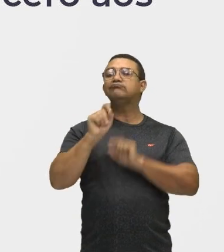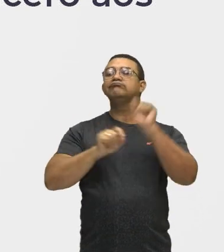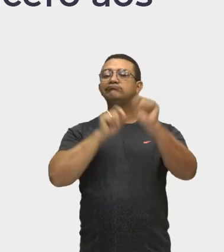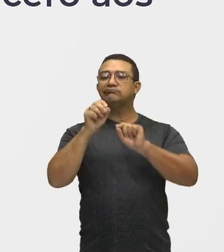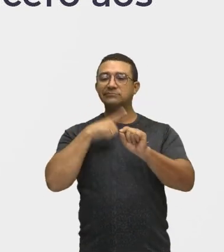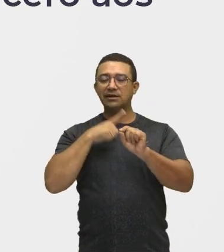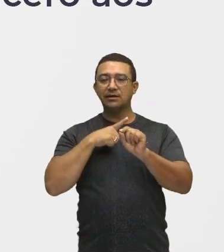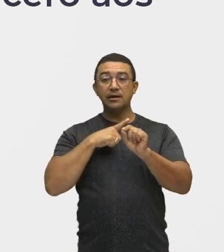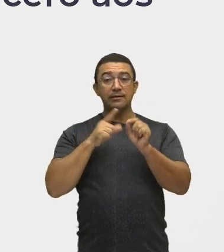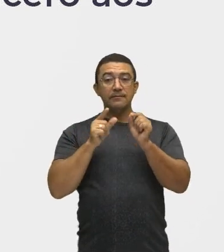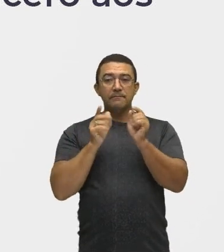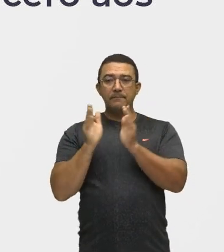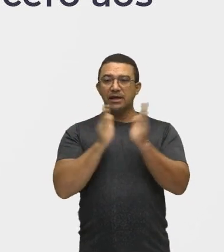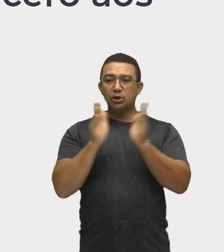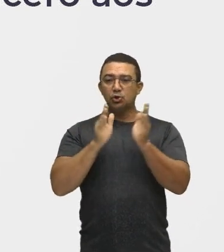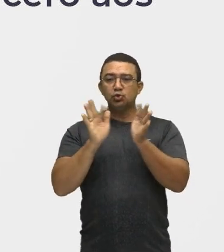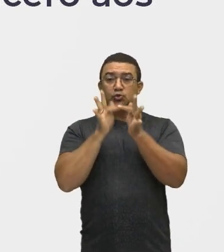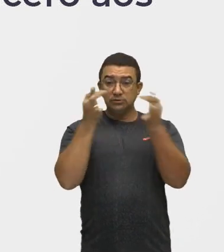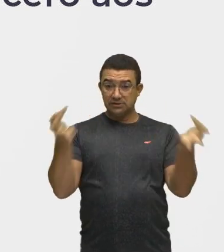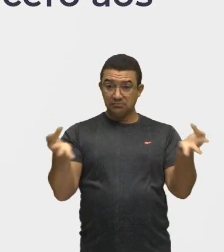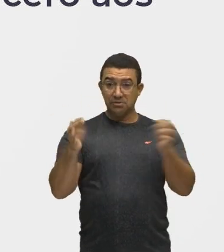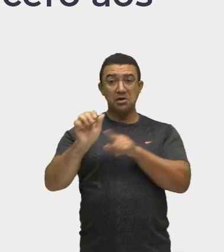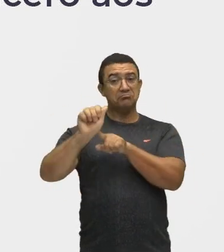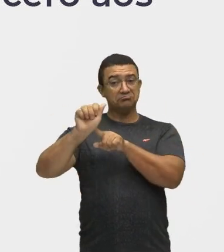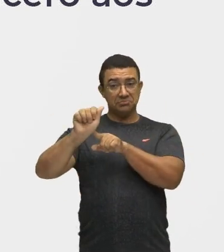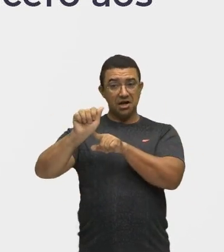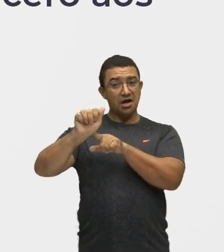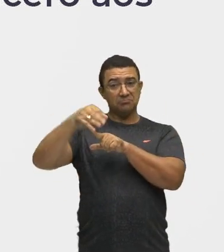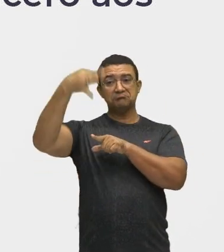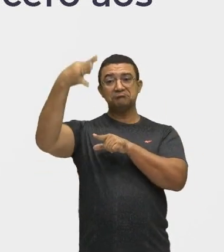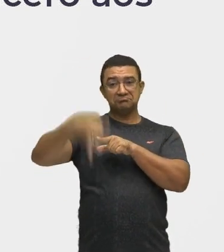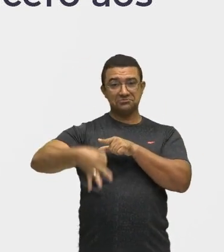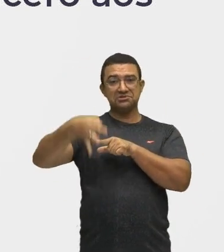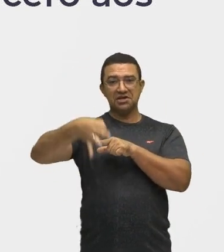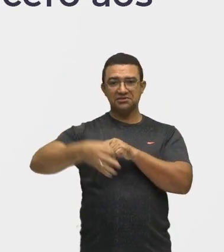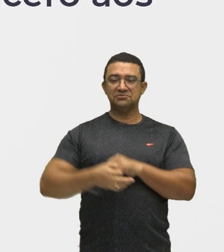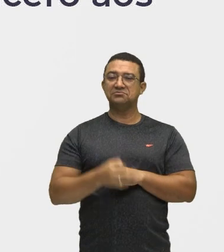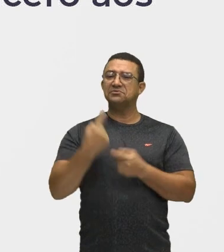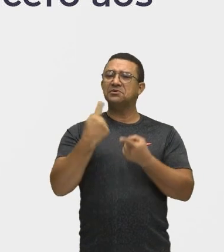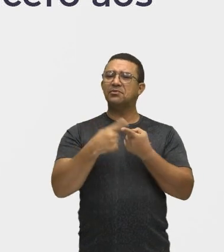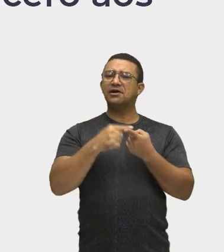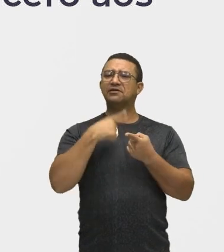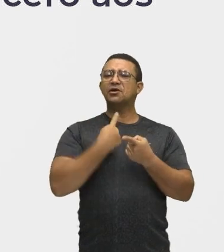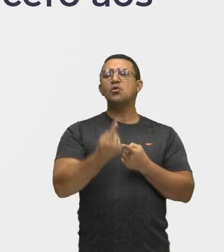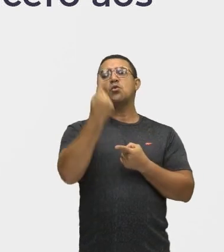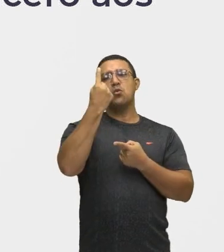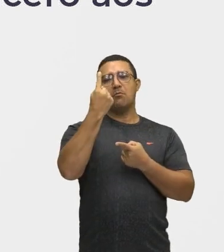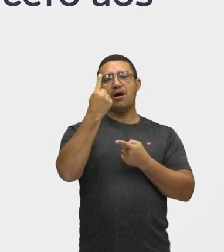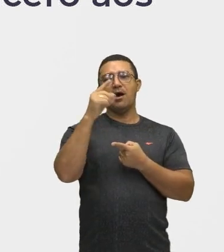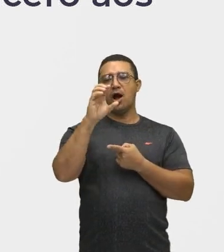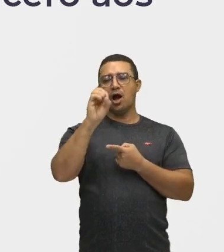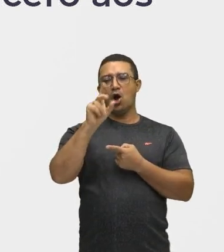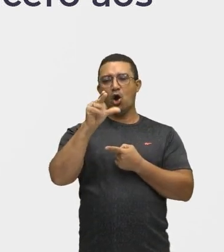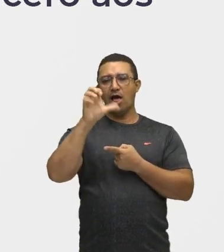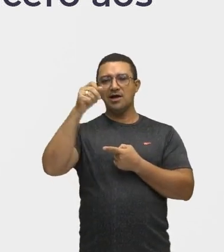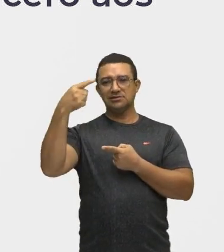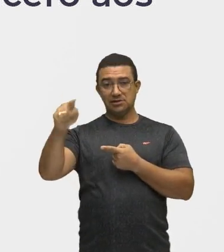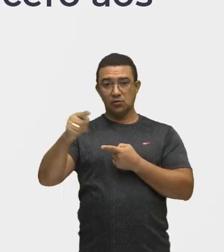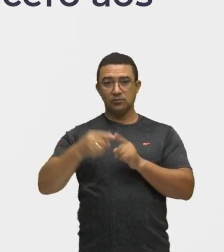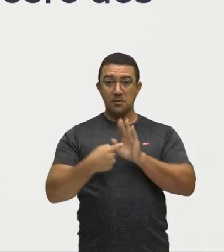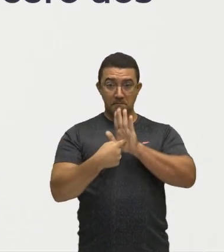que há período simples. Está aí, letra A, período simples, ele é composto por uma oração. É o que indica aqui a frase, olha